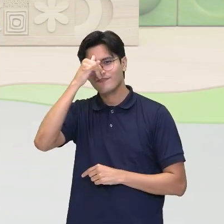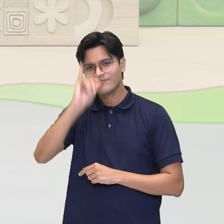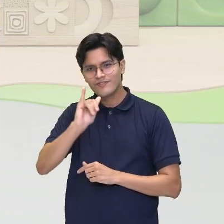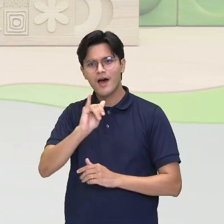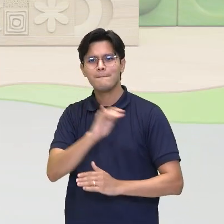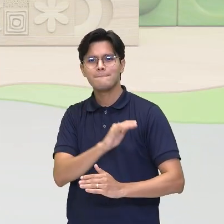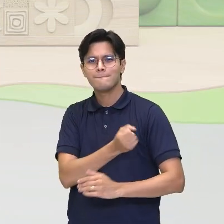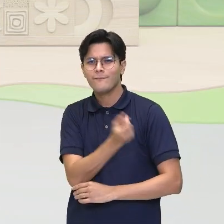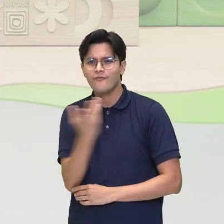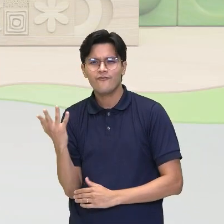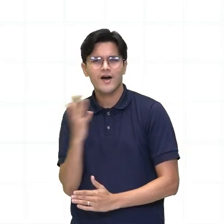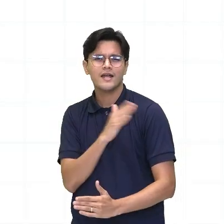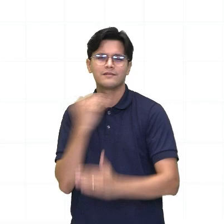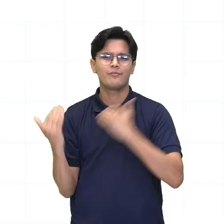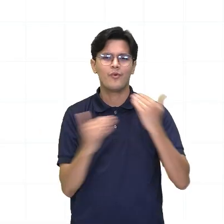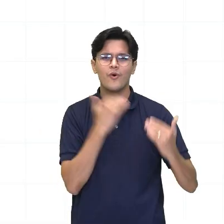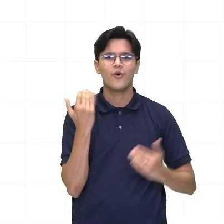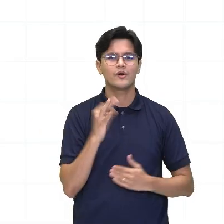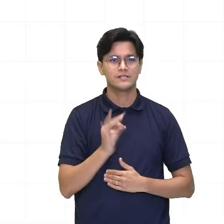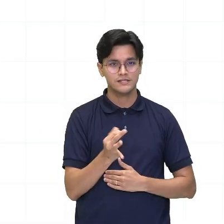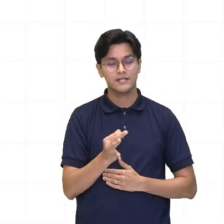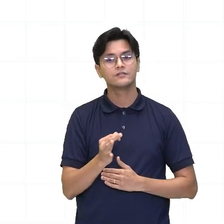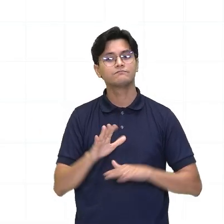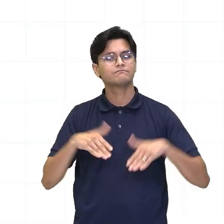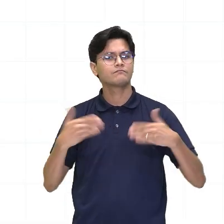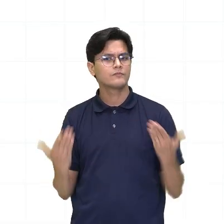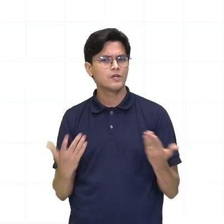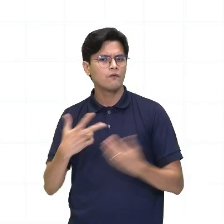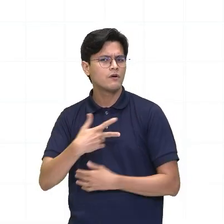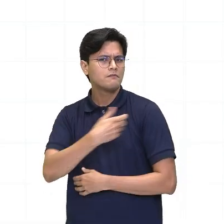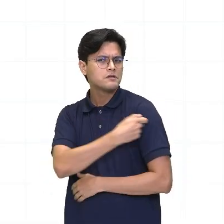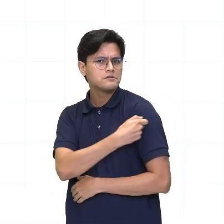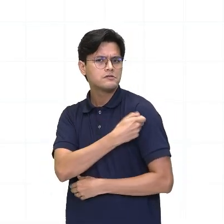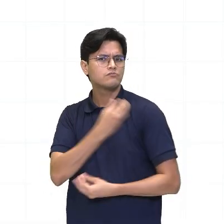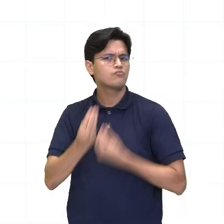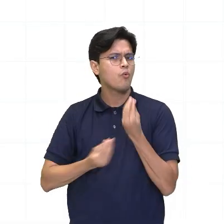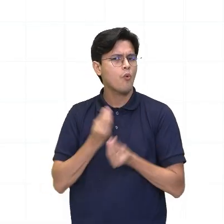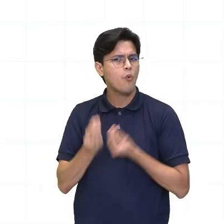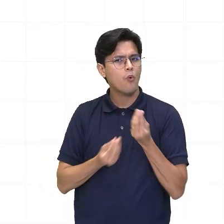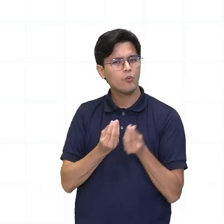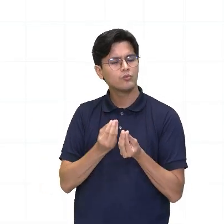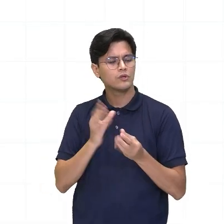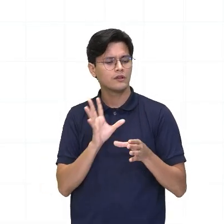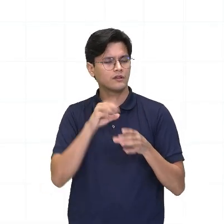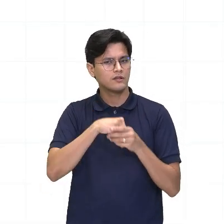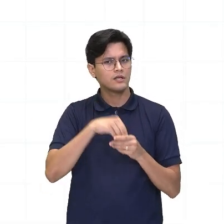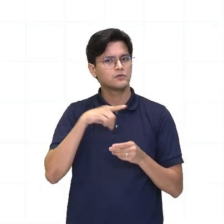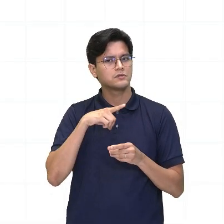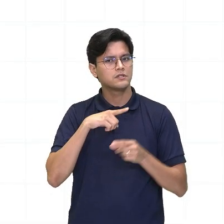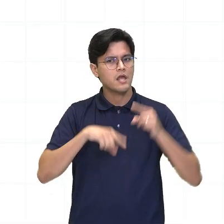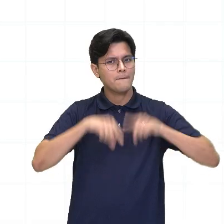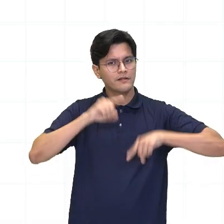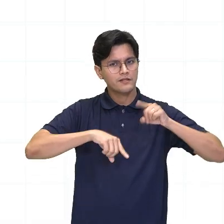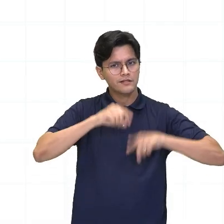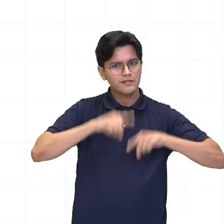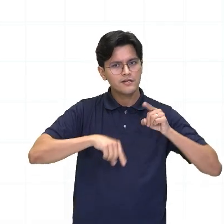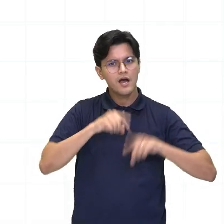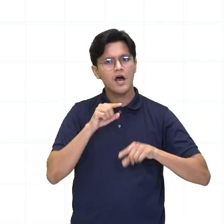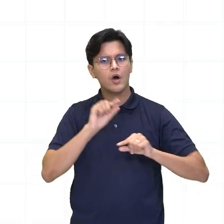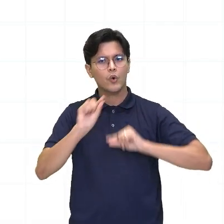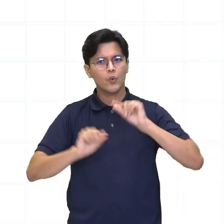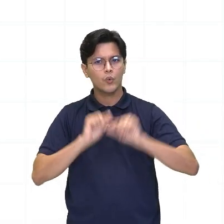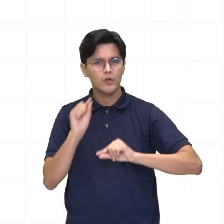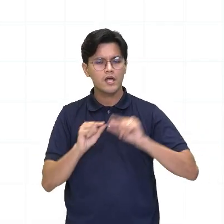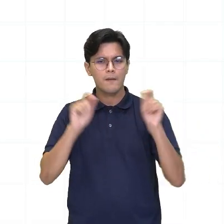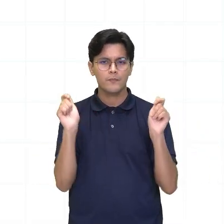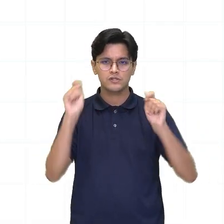como é que funciona então a vacina. As vacinas são substâncias que estimulam o nosso sistema imunológico para que,